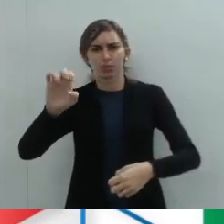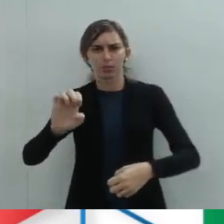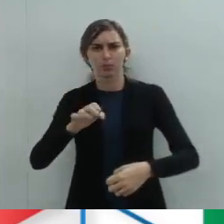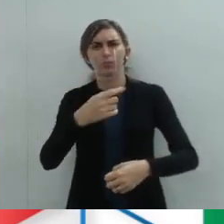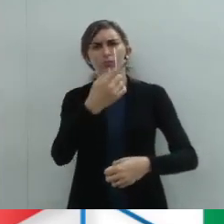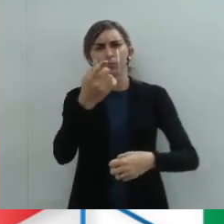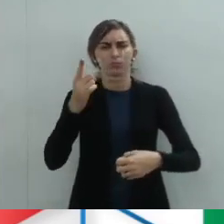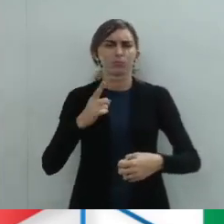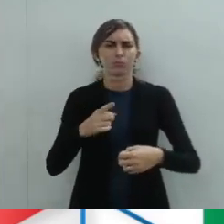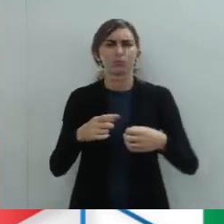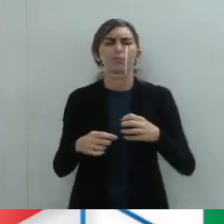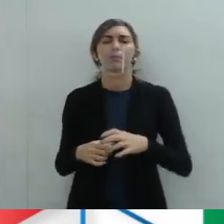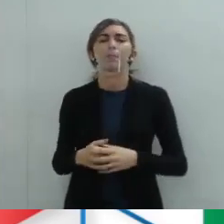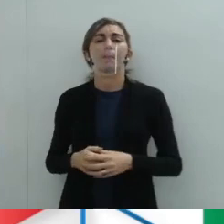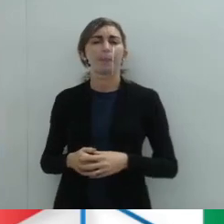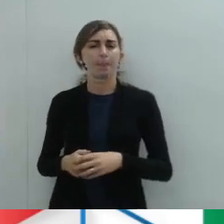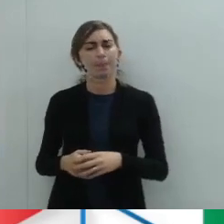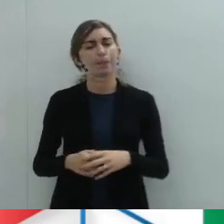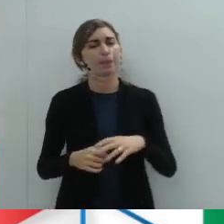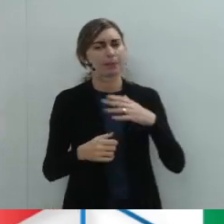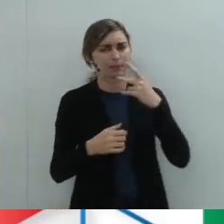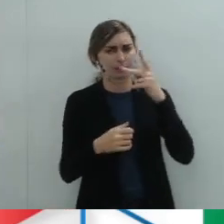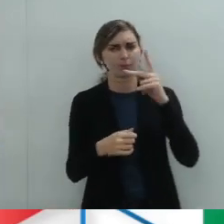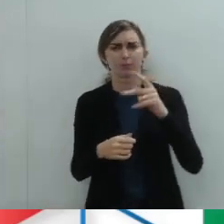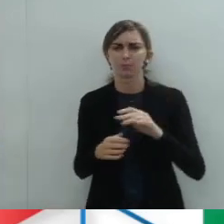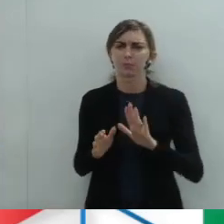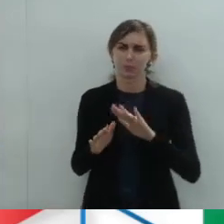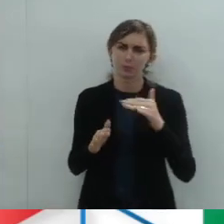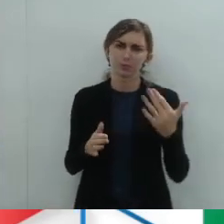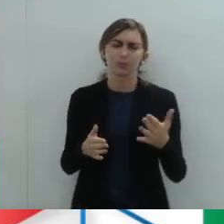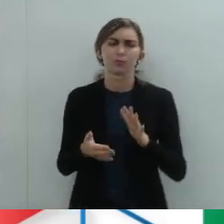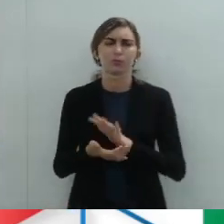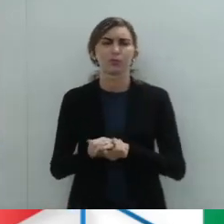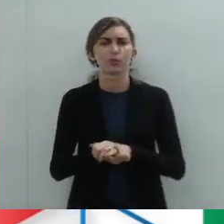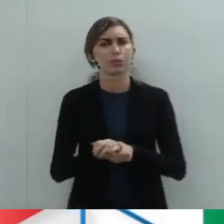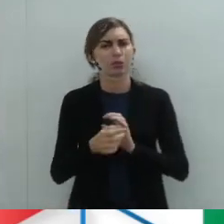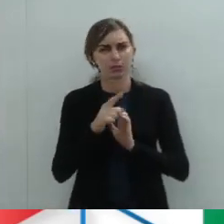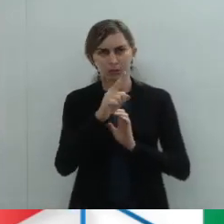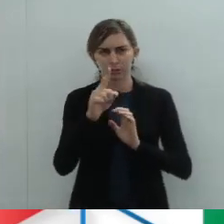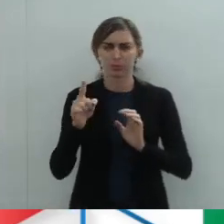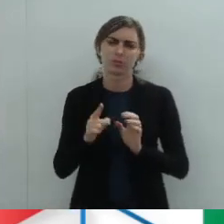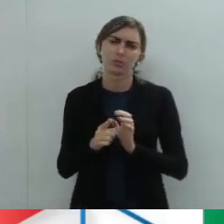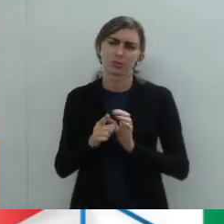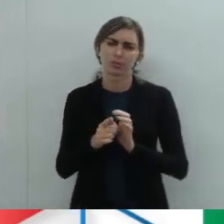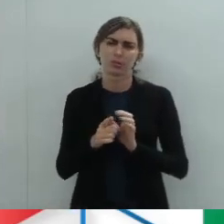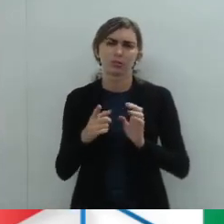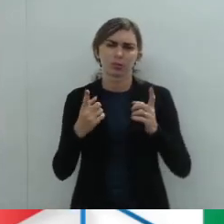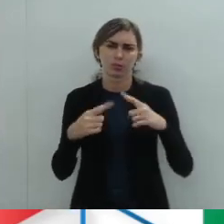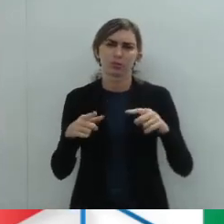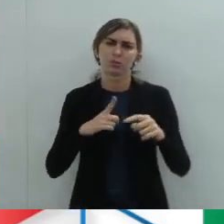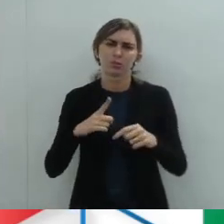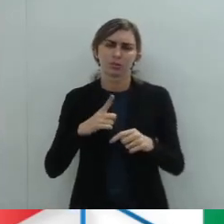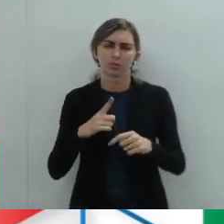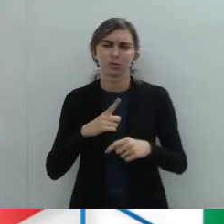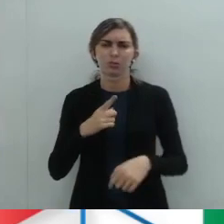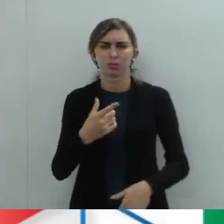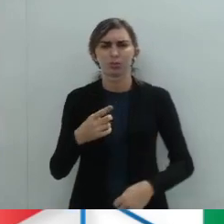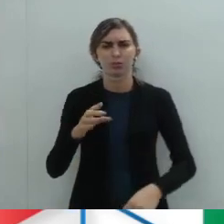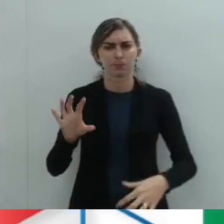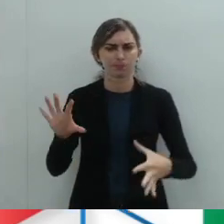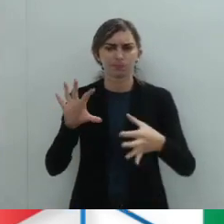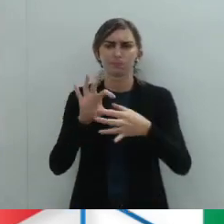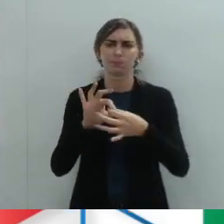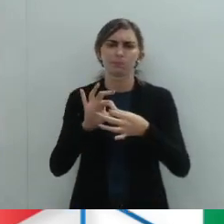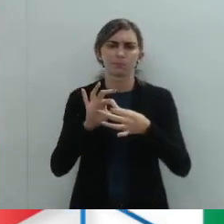para o lado esquerdo, e direito, melhor falando. E ali a gente tem um elo,